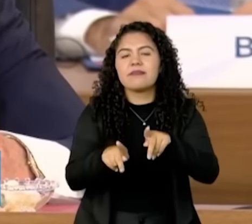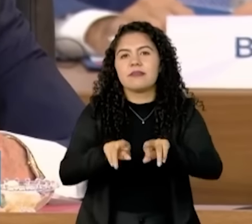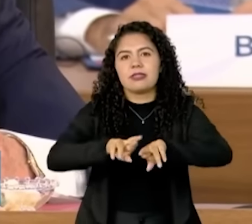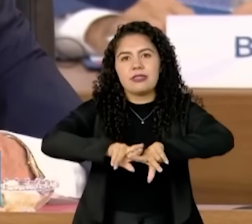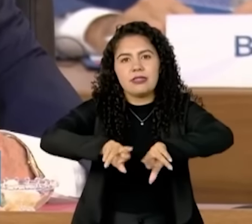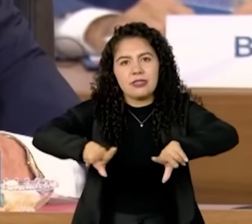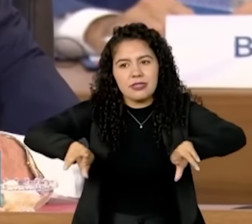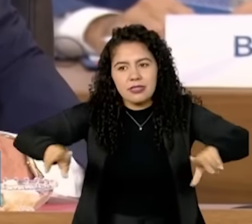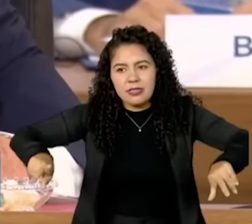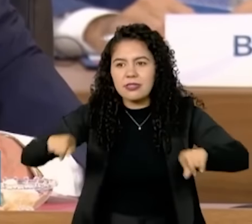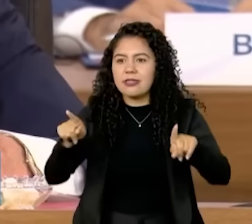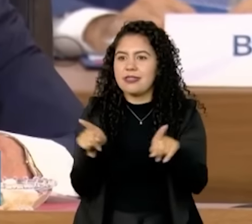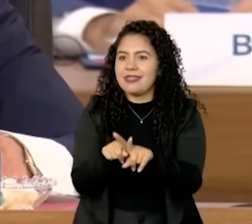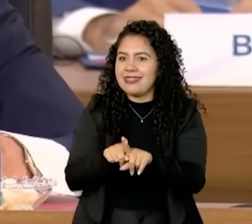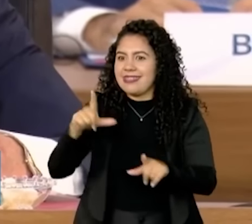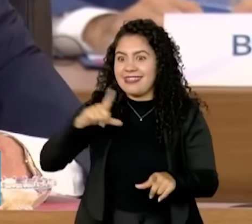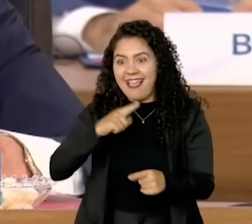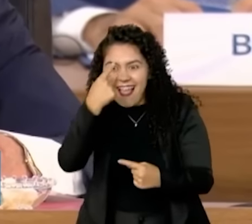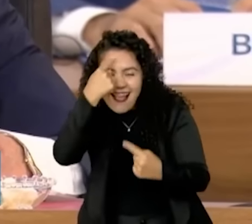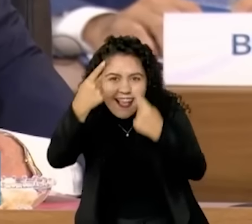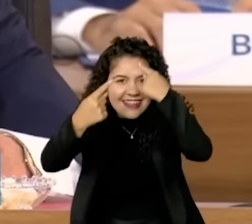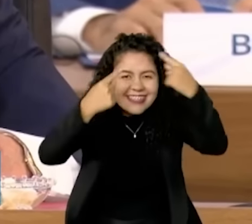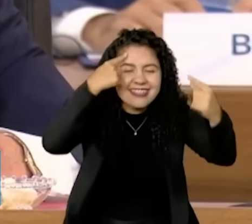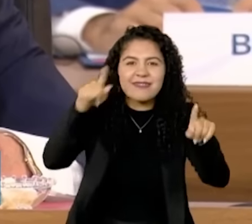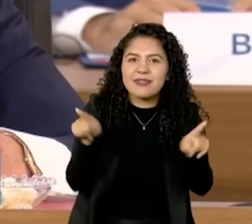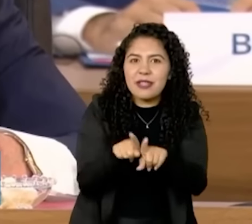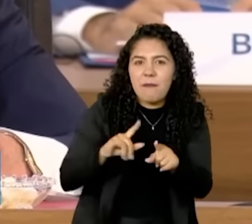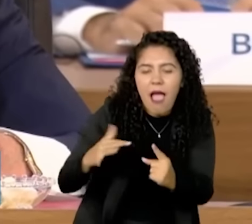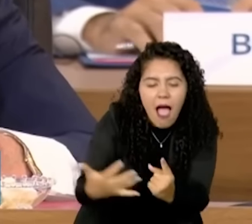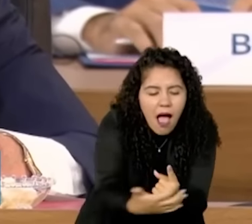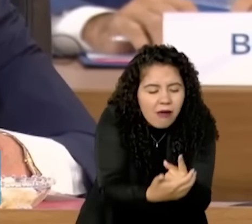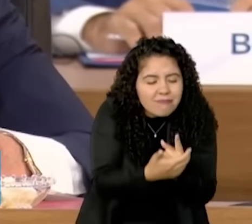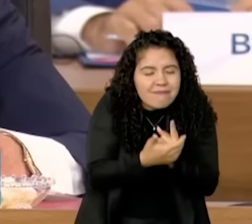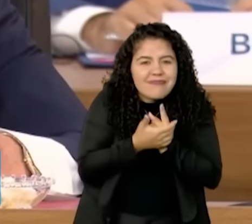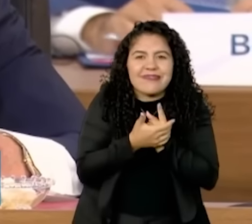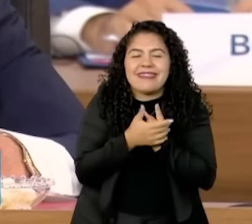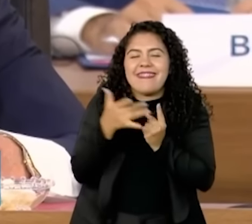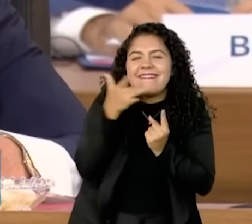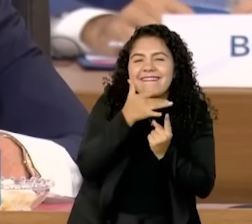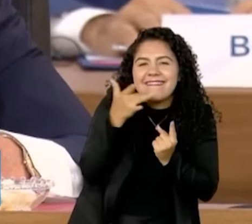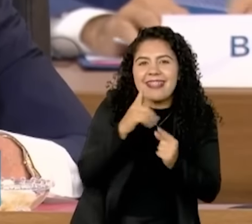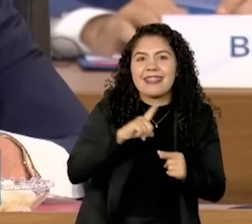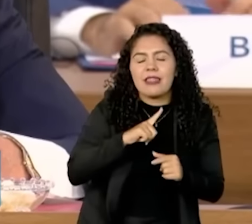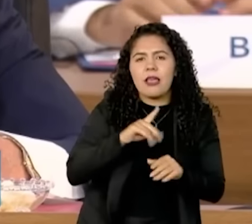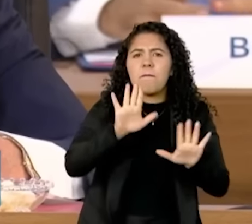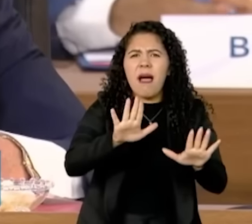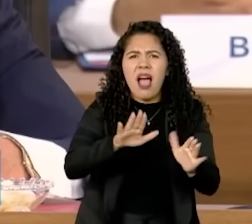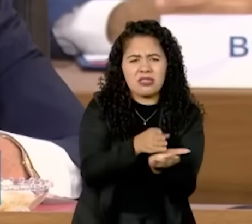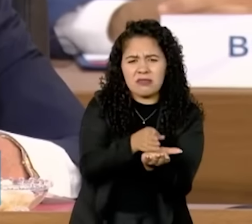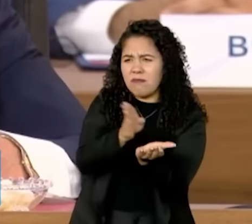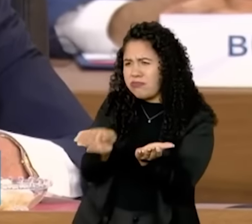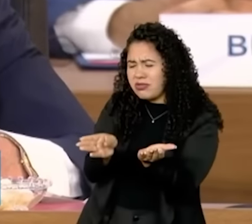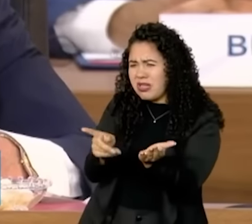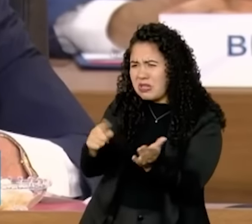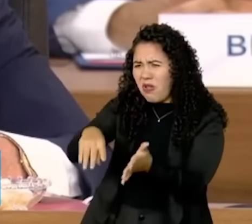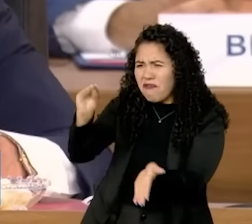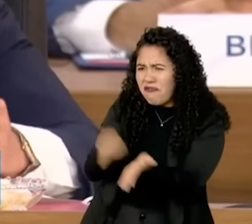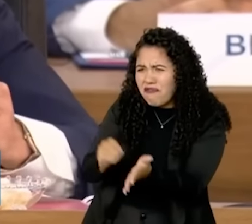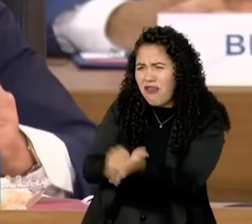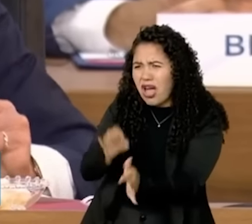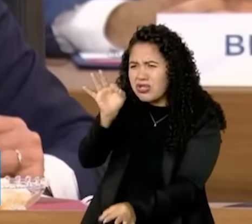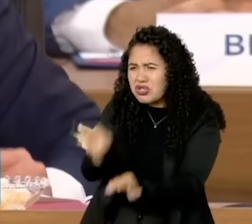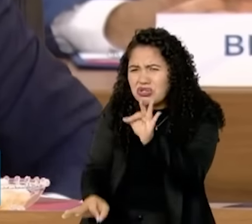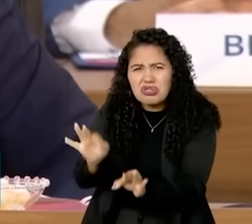vibrante, criativo e acolhedor. De outro, injustiças sociais